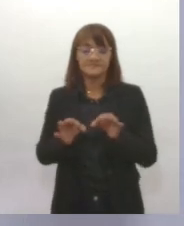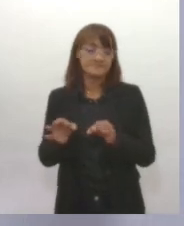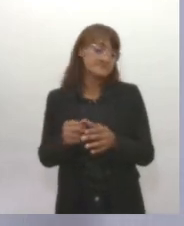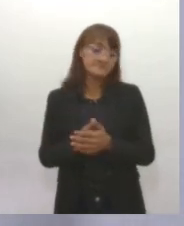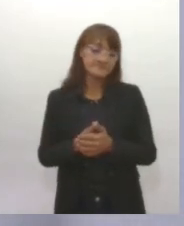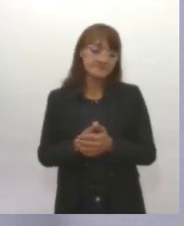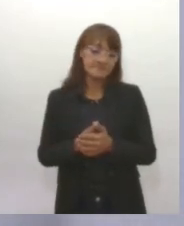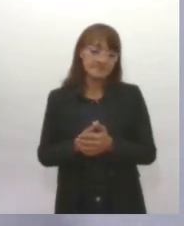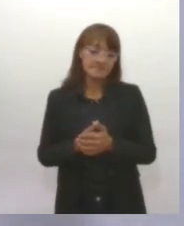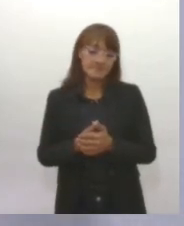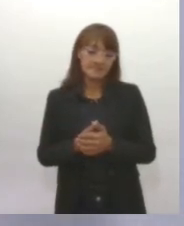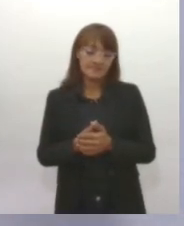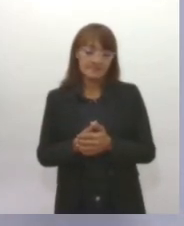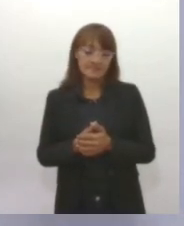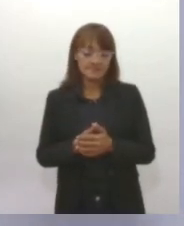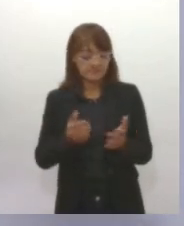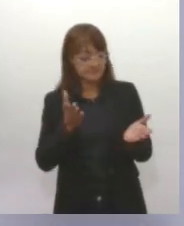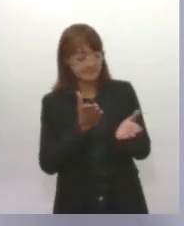aprovarem, né,